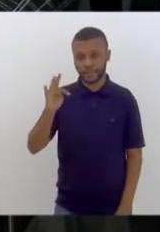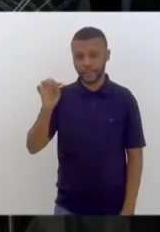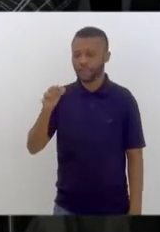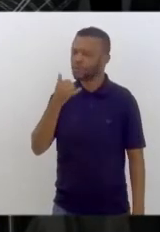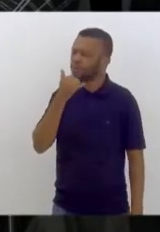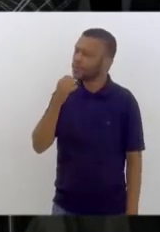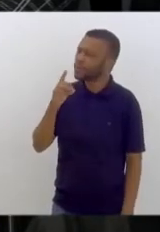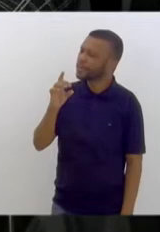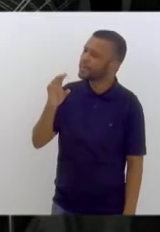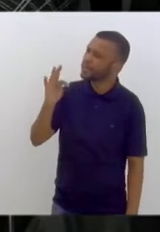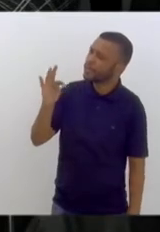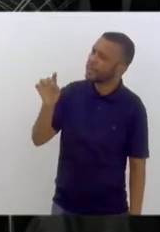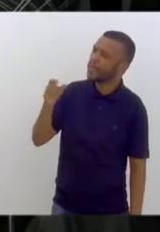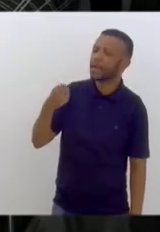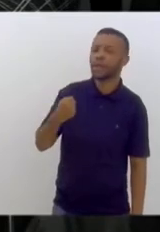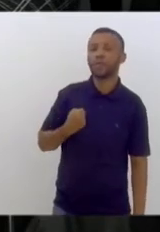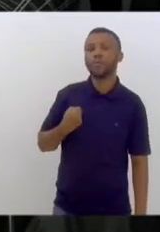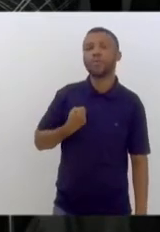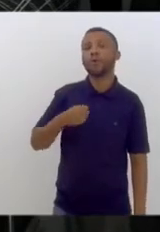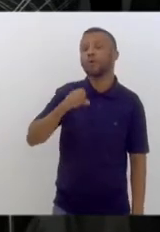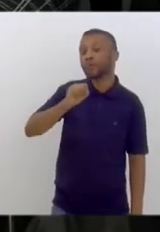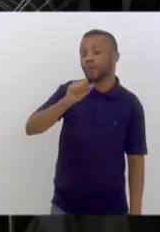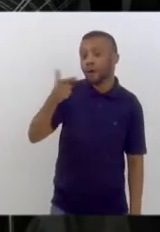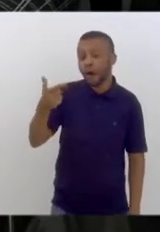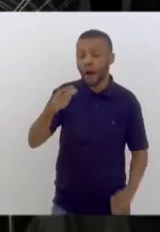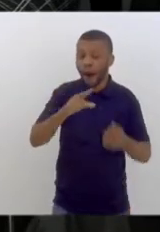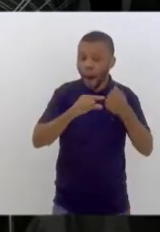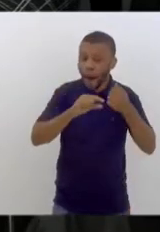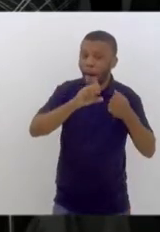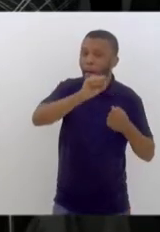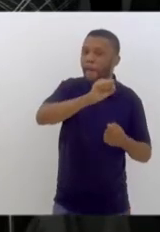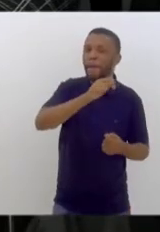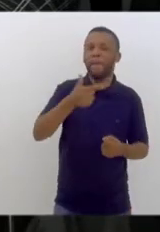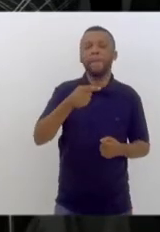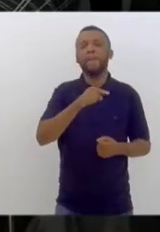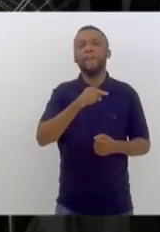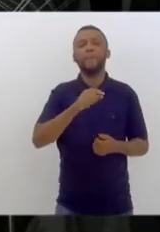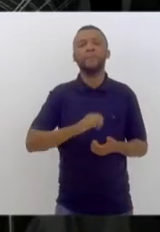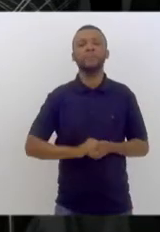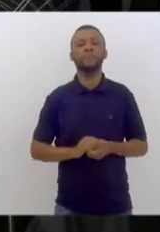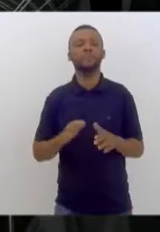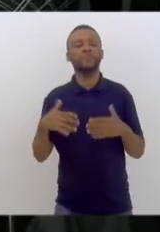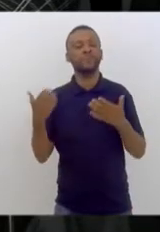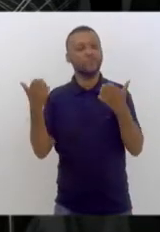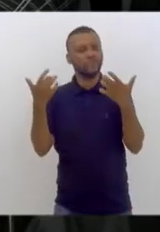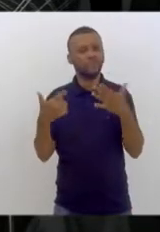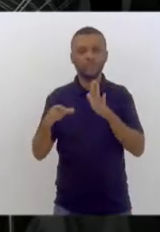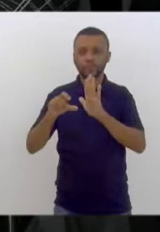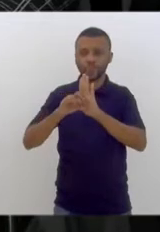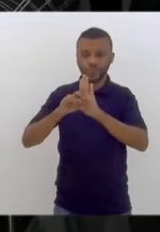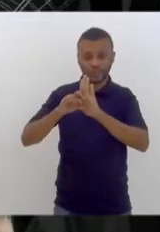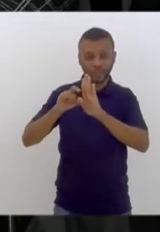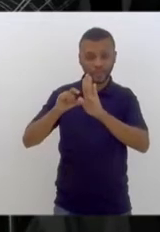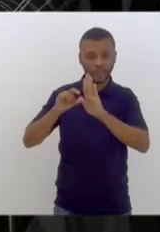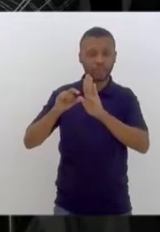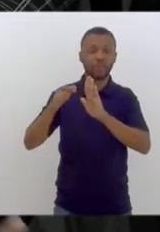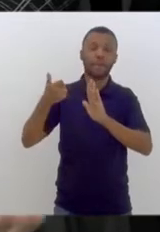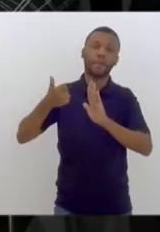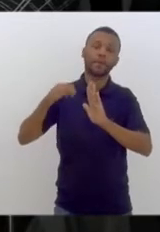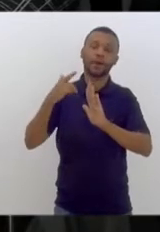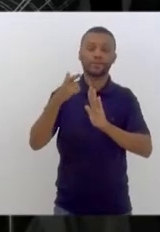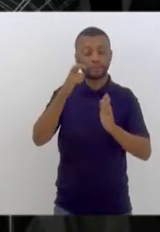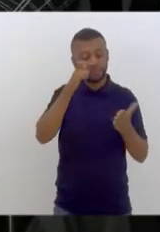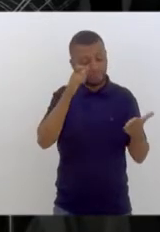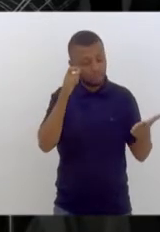número? É número 82, é artigo 82. E aí fala isso no parágrafo 1º. É porque a gente achou